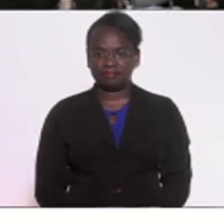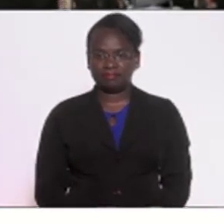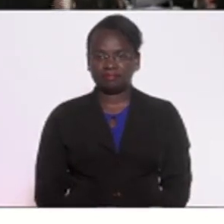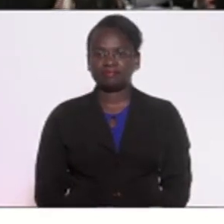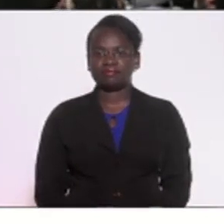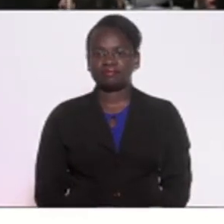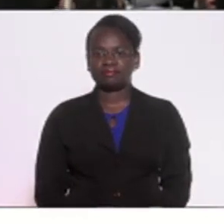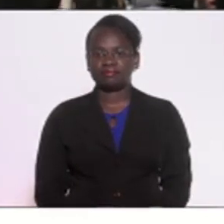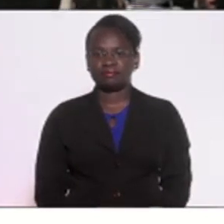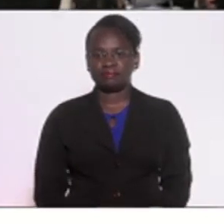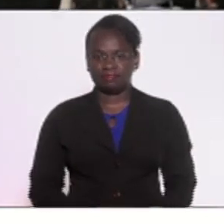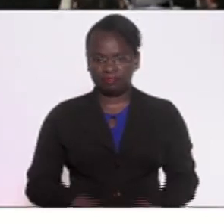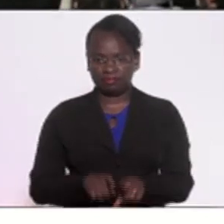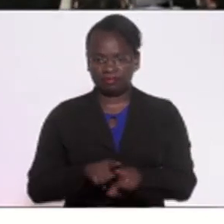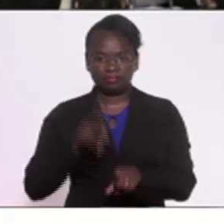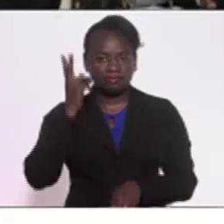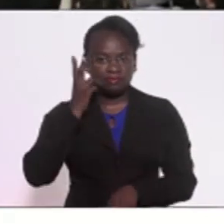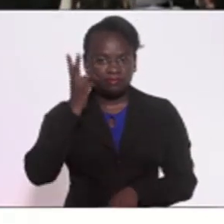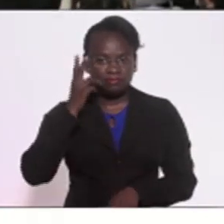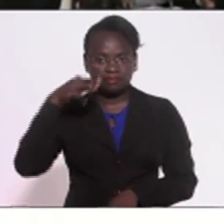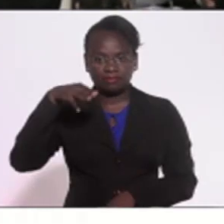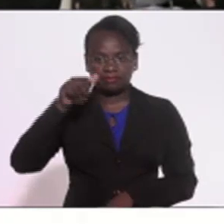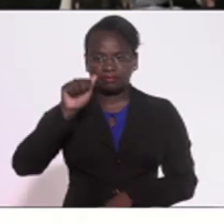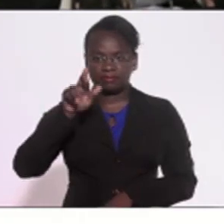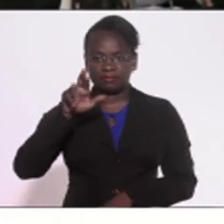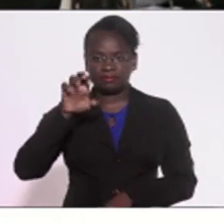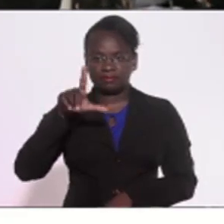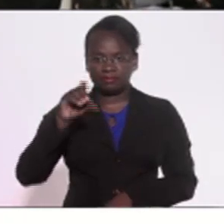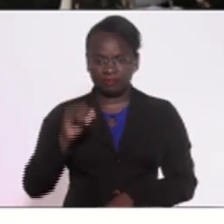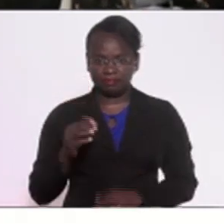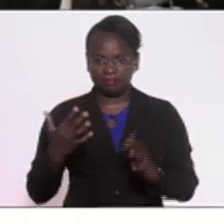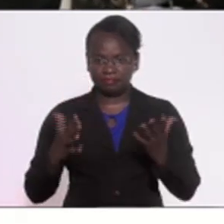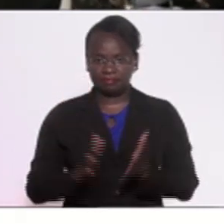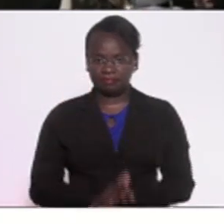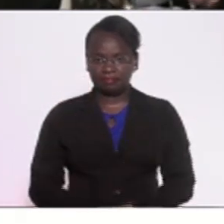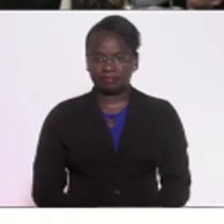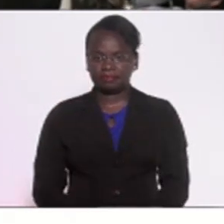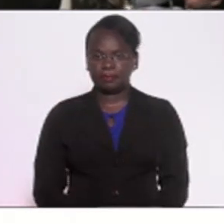E o nosso vereador Marcelo Ará.